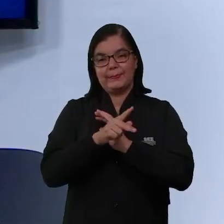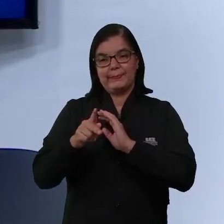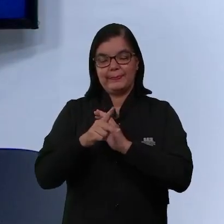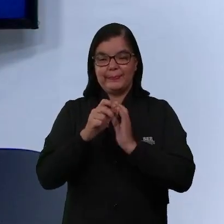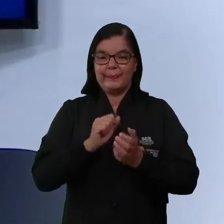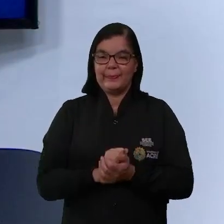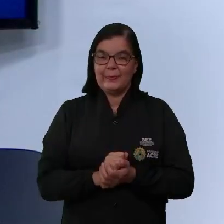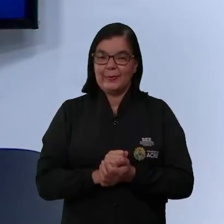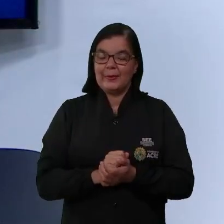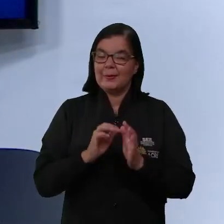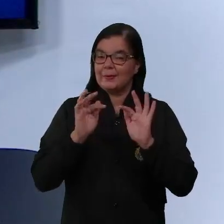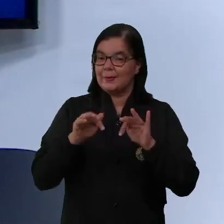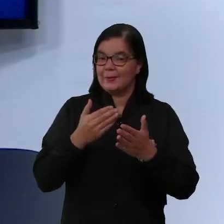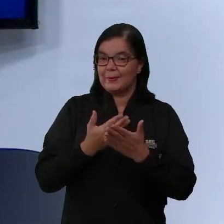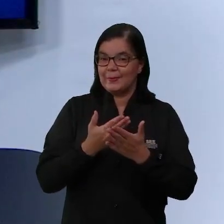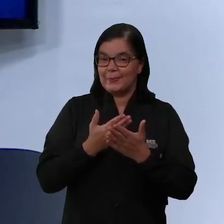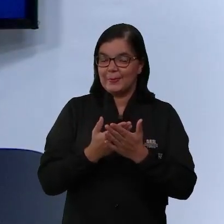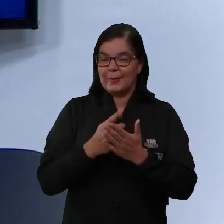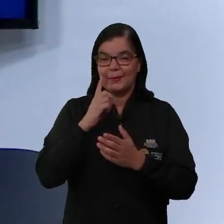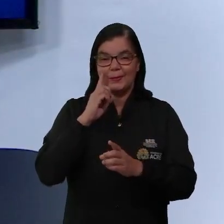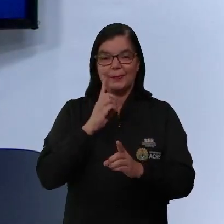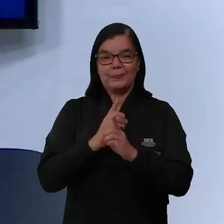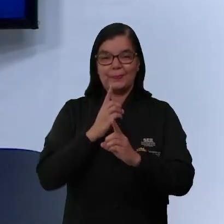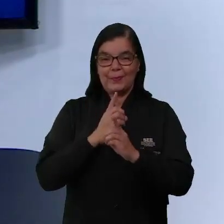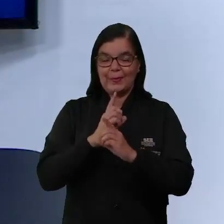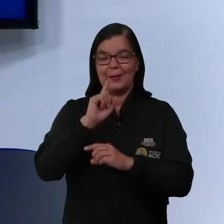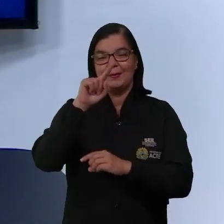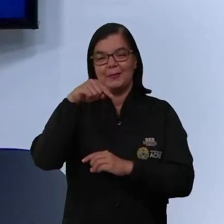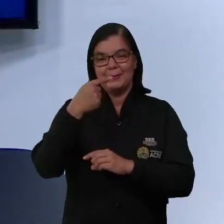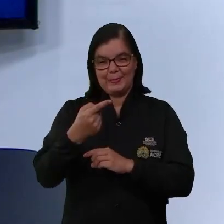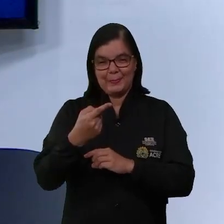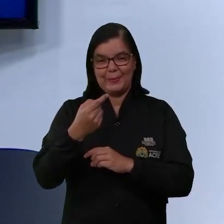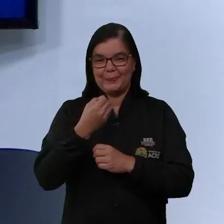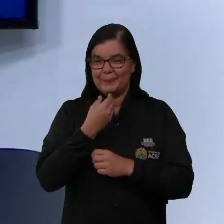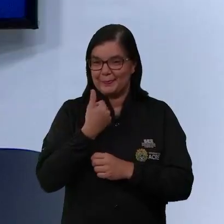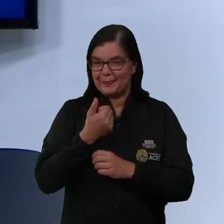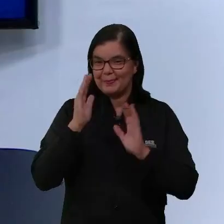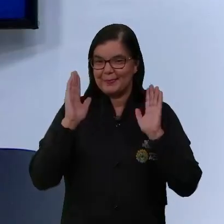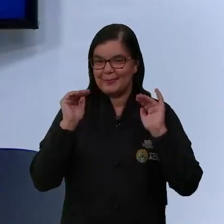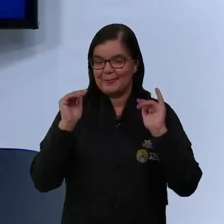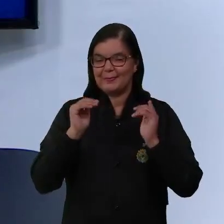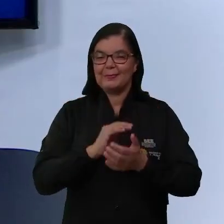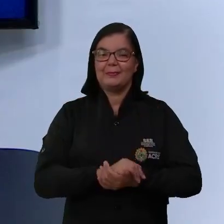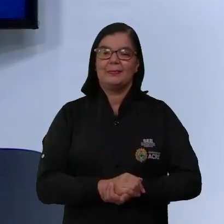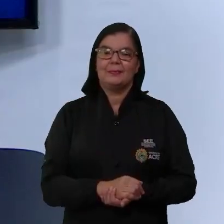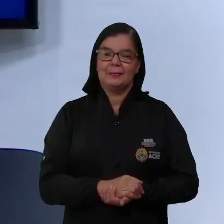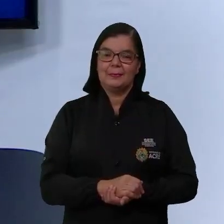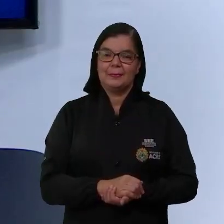Então, a nossa aula está terminando e a gente vai se encontrar na próxima, tá bom? Até lá!